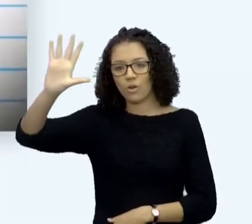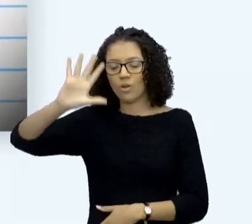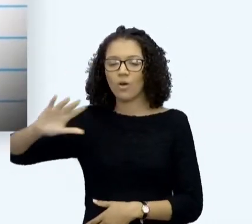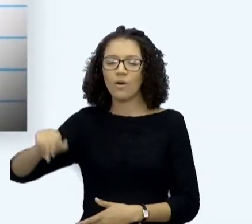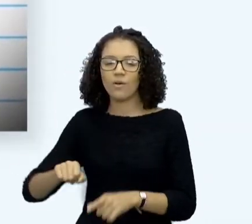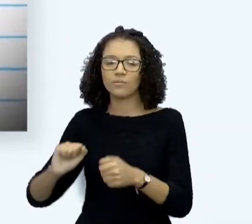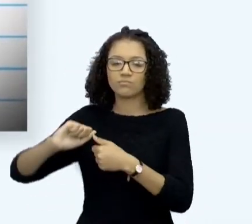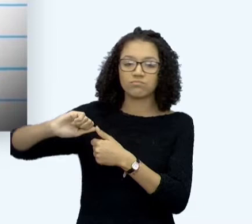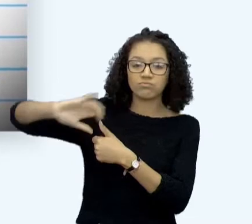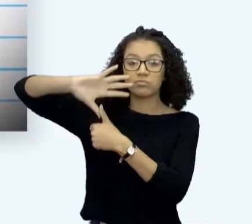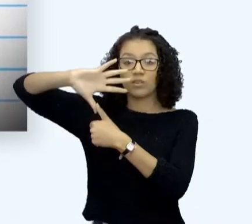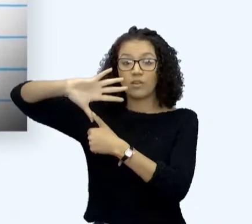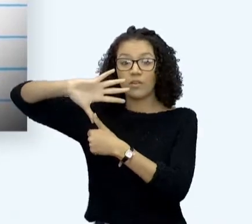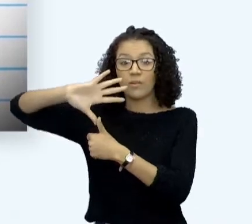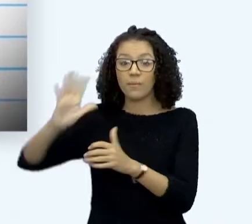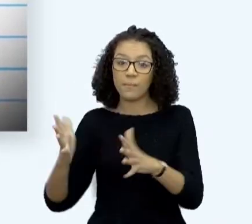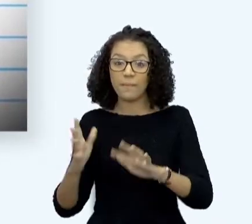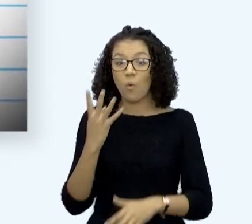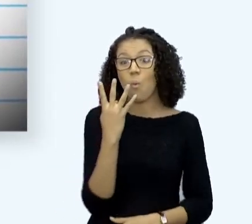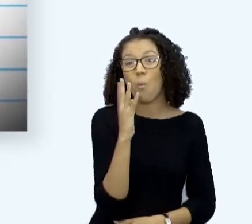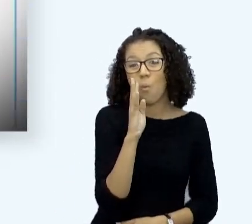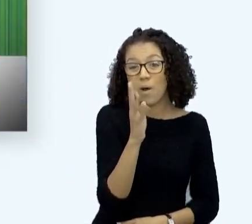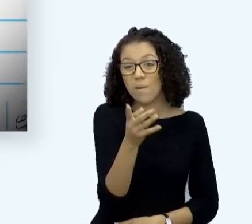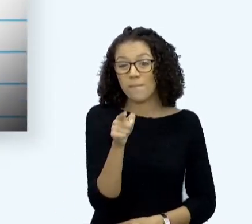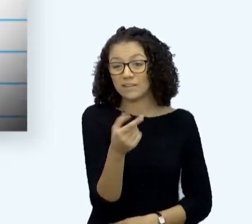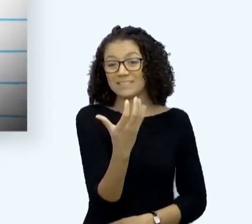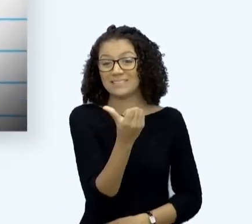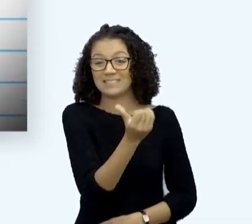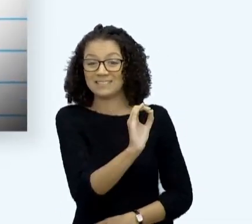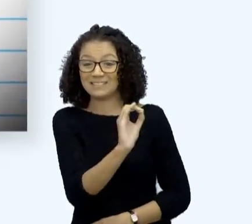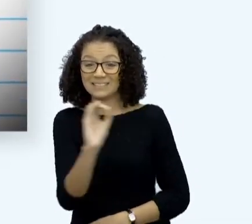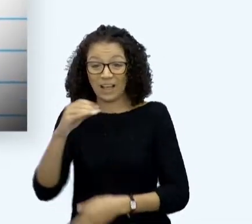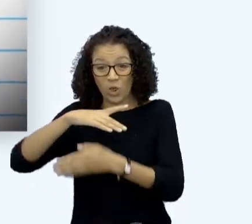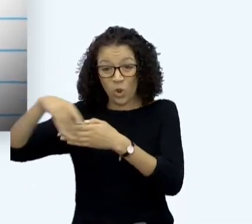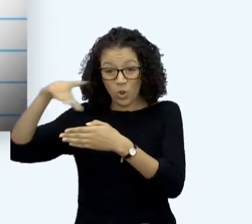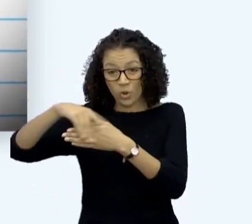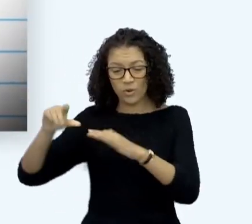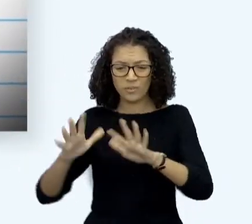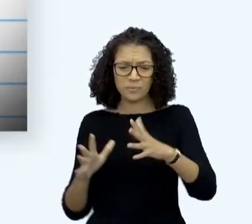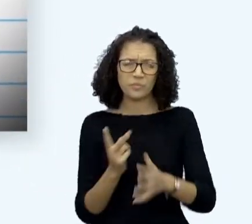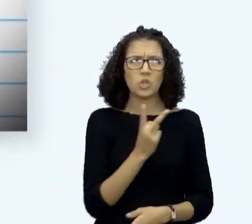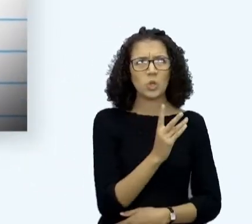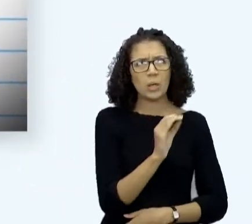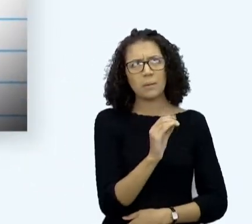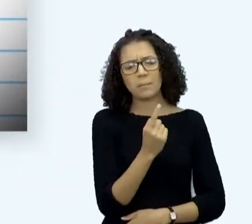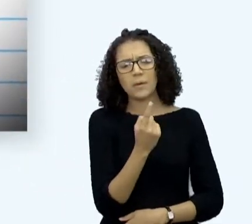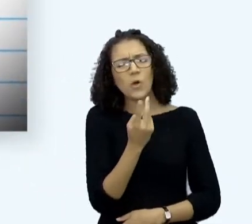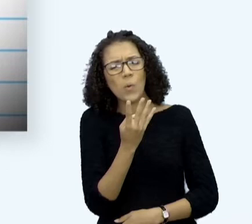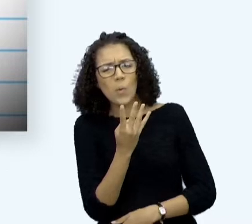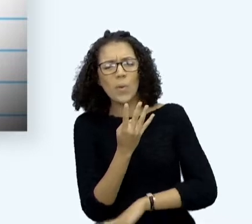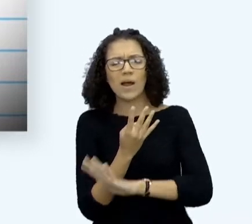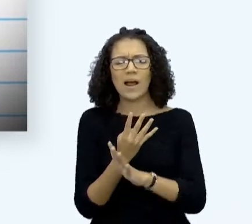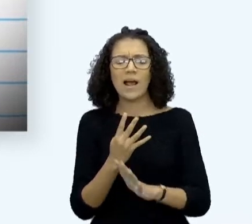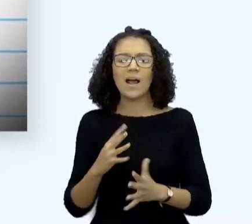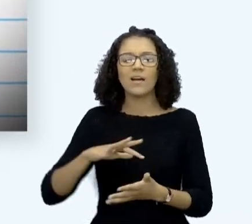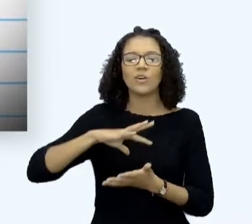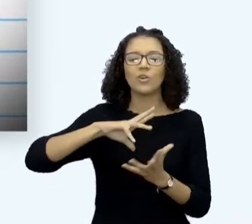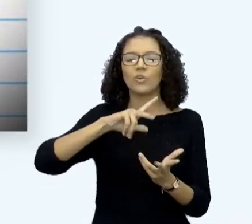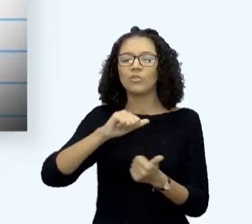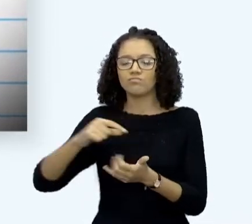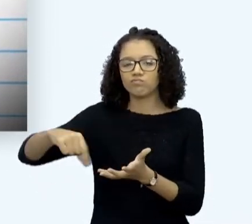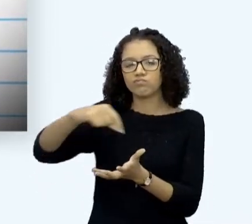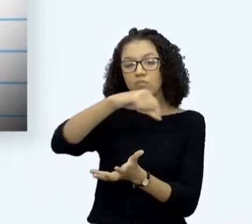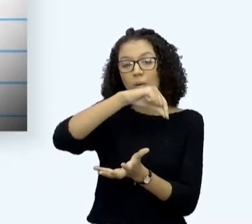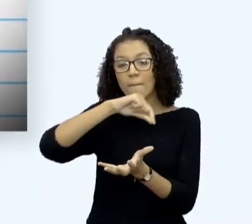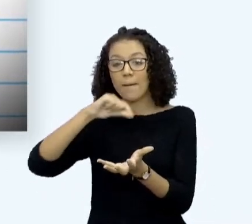valor passava de $4.600. Entre 2000 e 2014, em quase todas as regiões do mundo, as indústrias